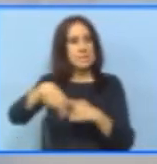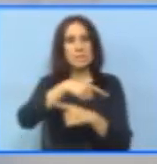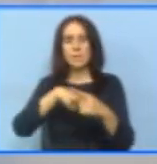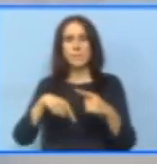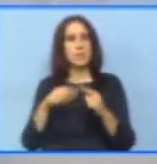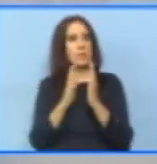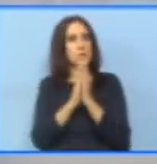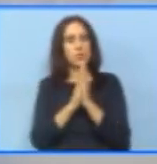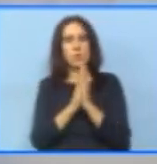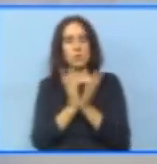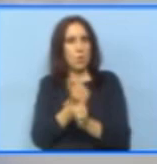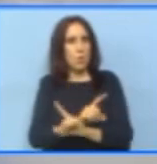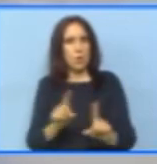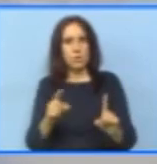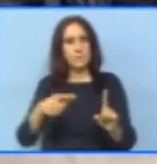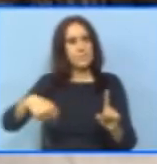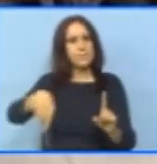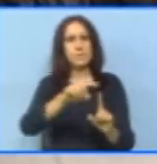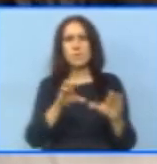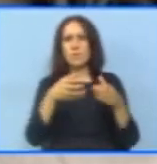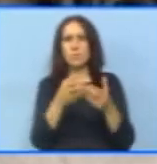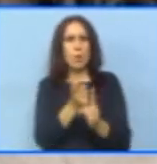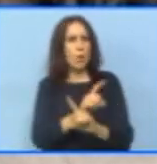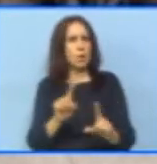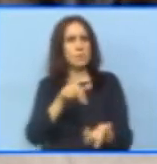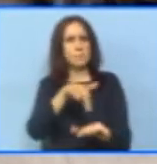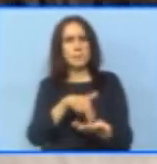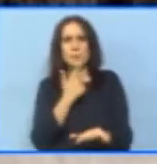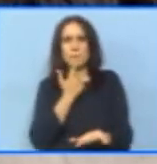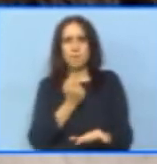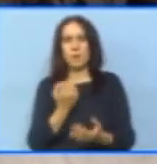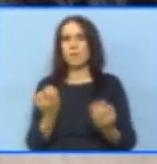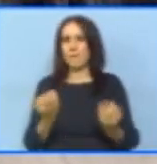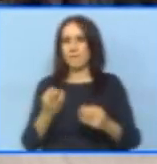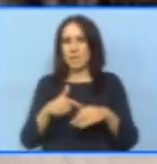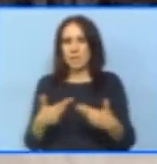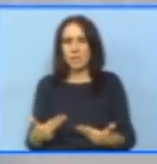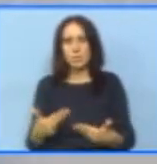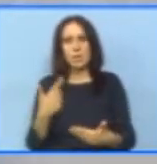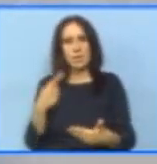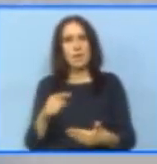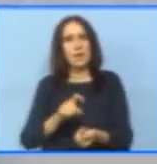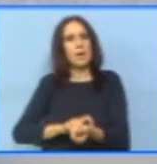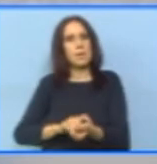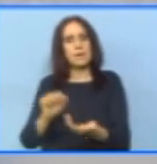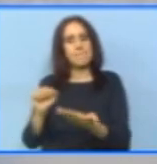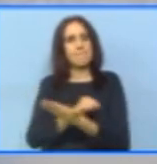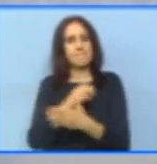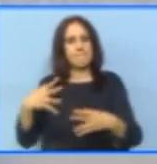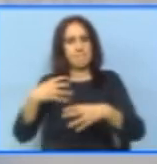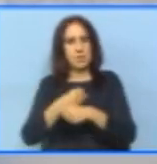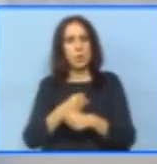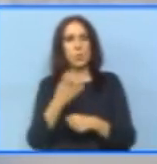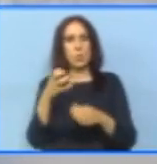confissões religiosas, nenhum dos outros grupos pode estar presente. E, portanto, há de facto neste momento esta limpeza étnica de vários grupos,